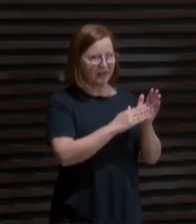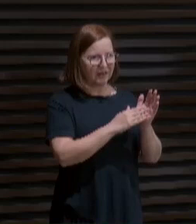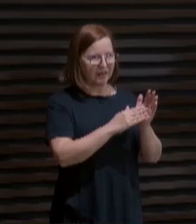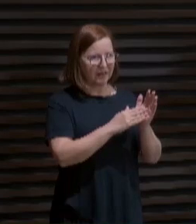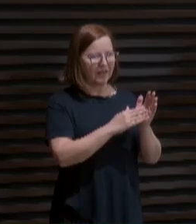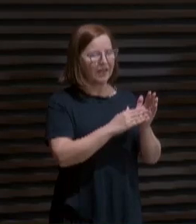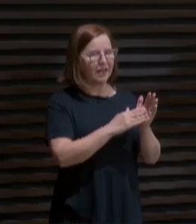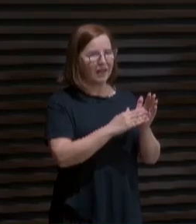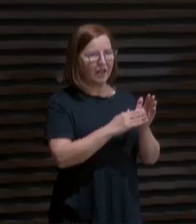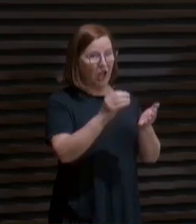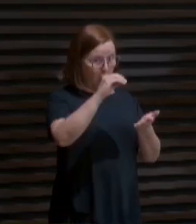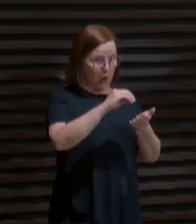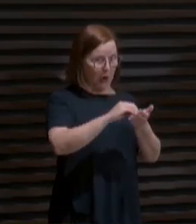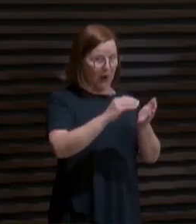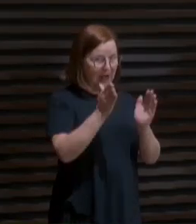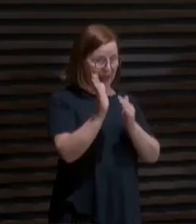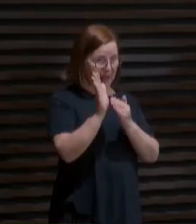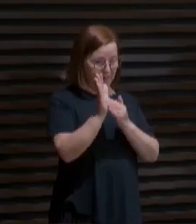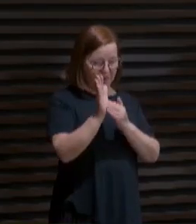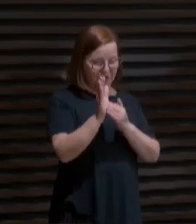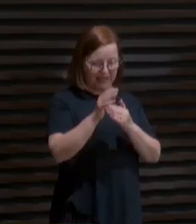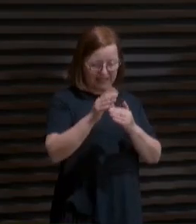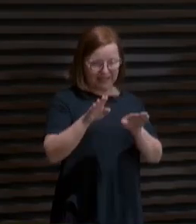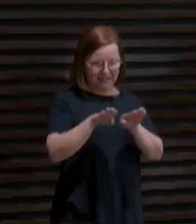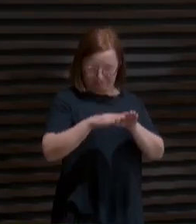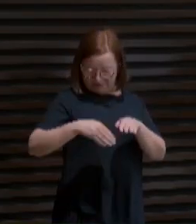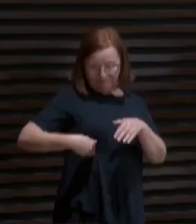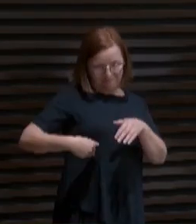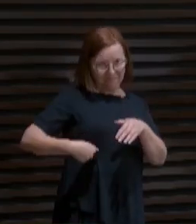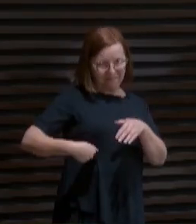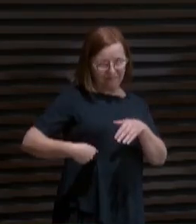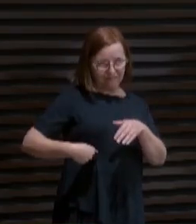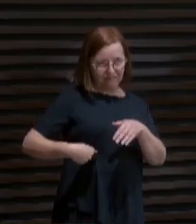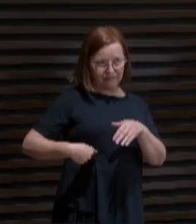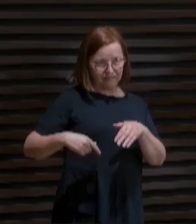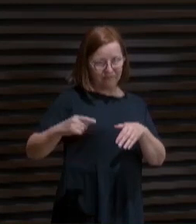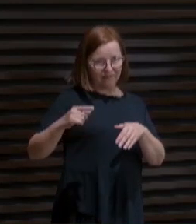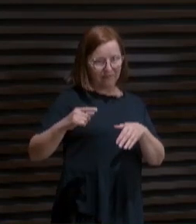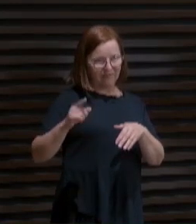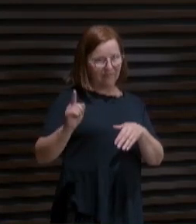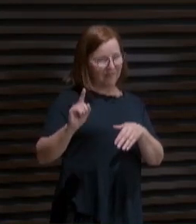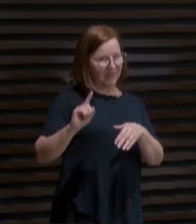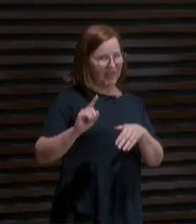a mão e põe-na no meu lado. Não sejas